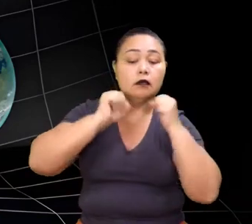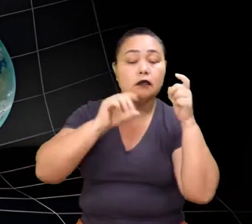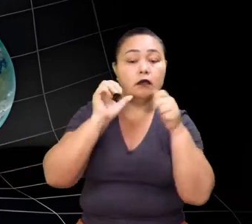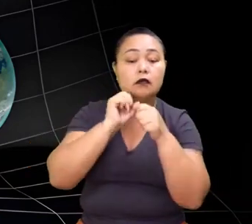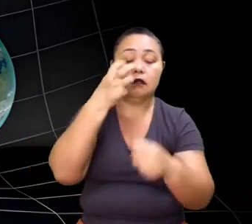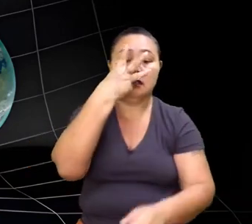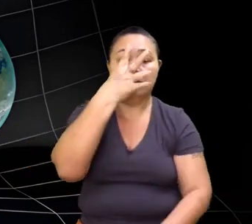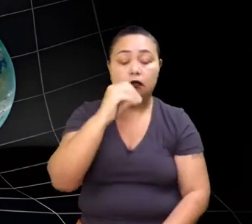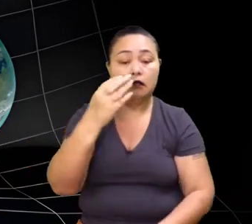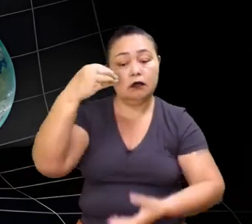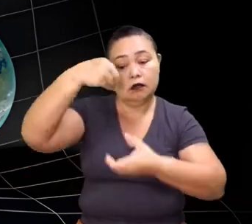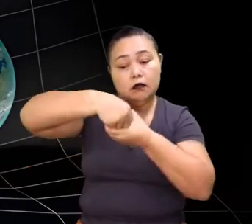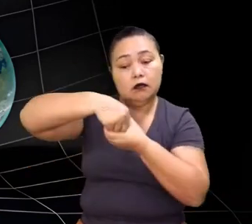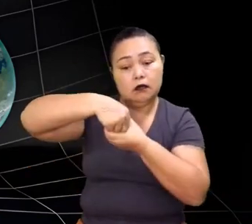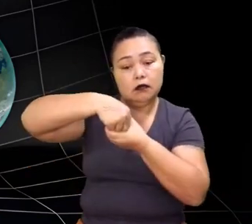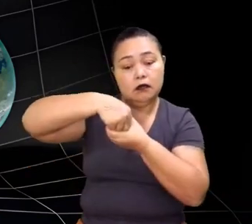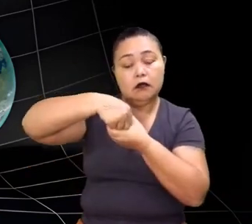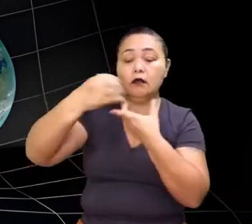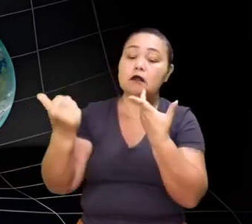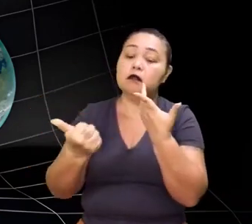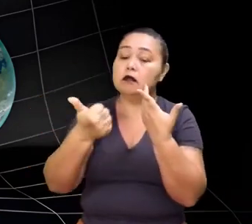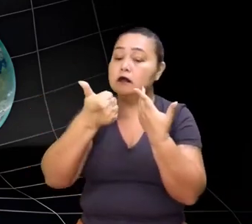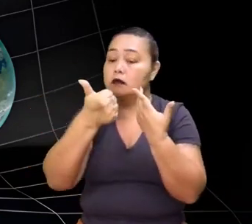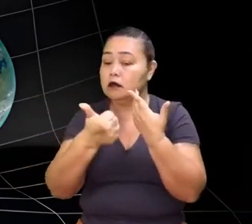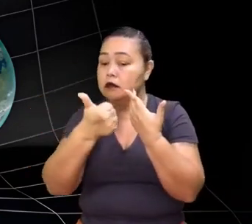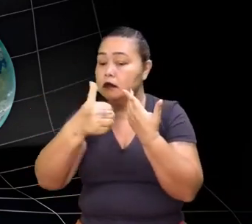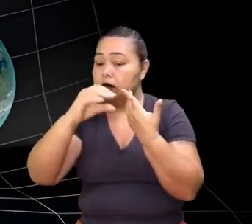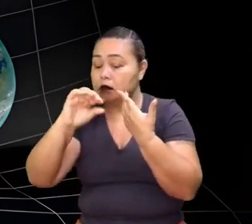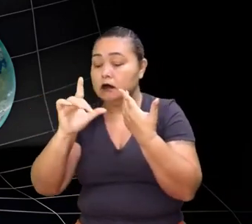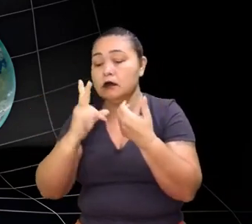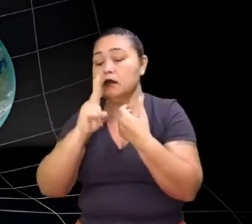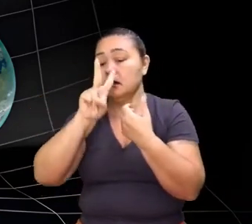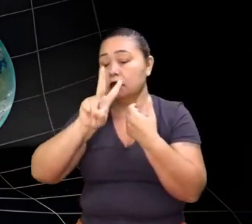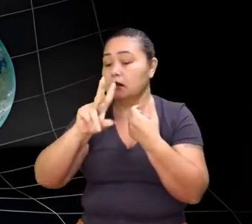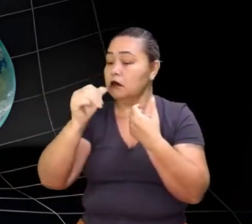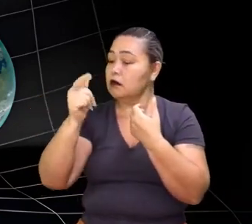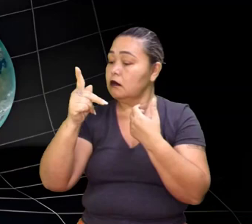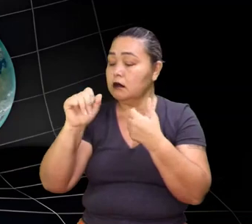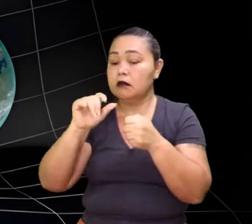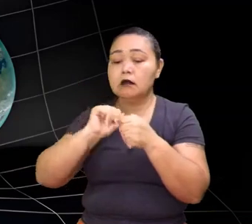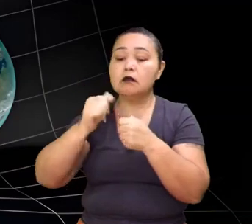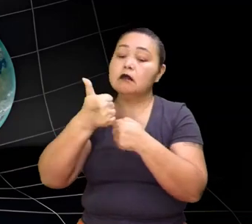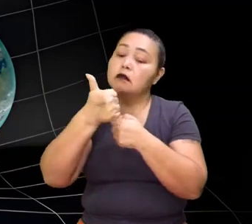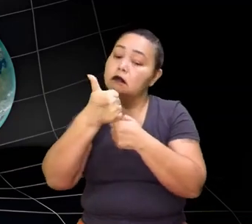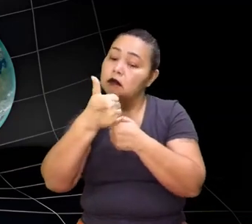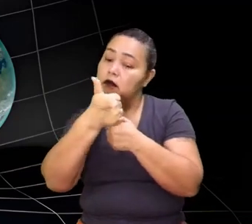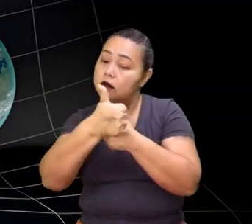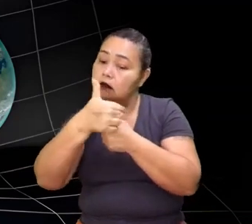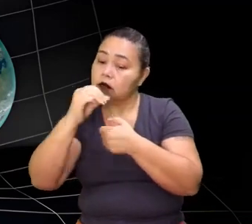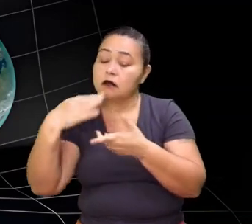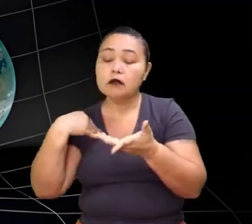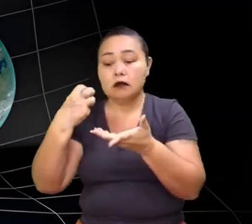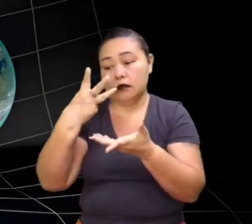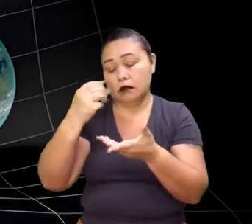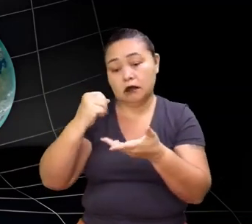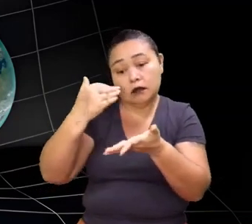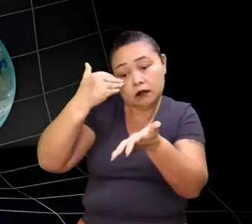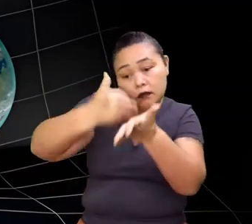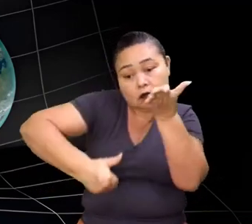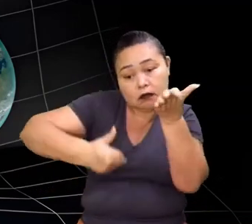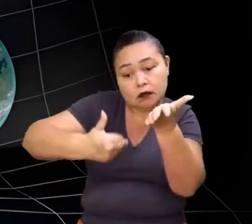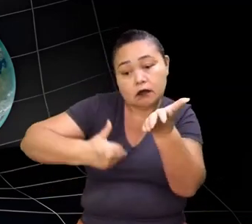30 dentro tá por exemplo 110º que é o vapor né então 110 para 30 essa diferença de